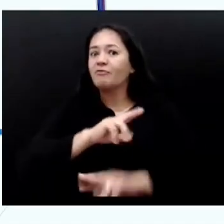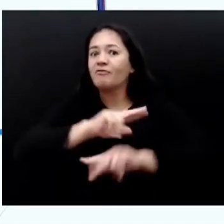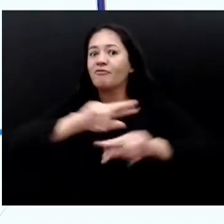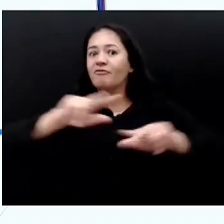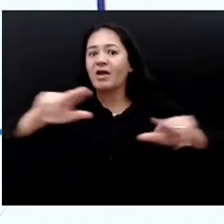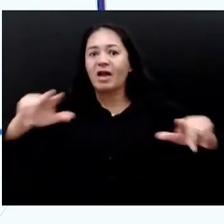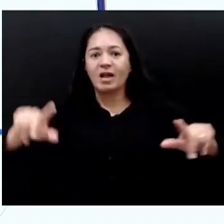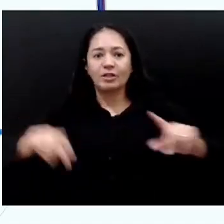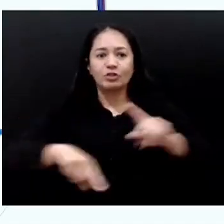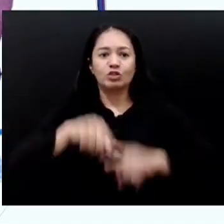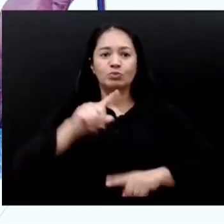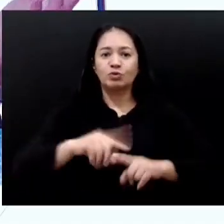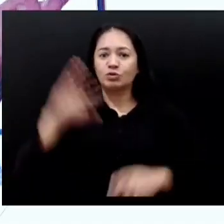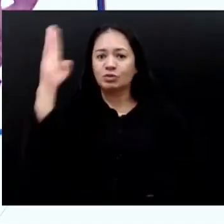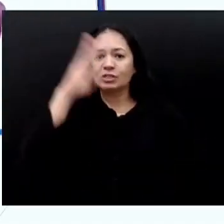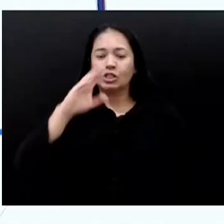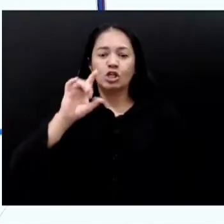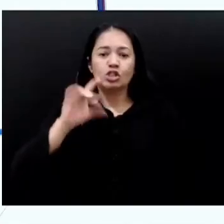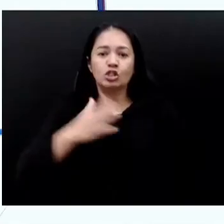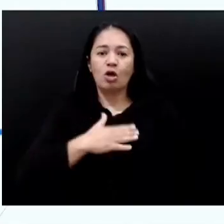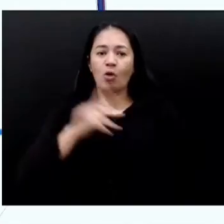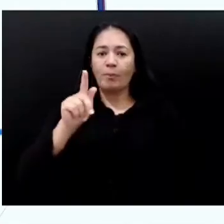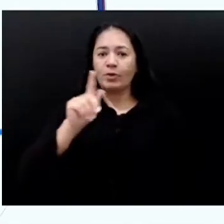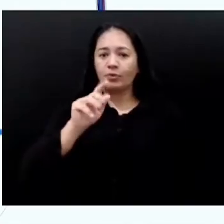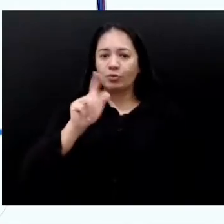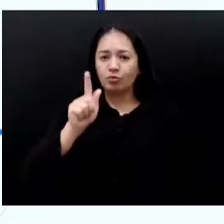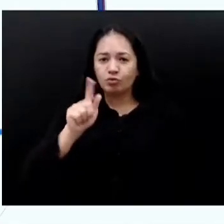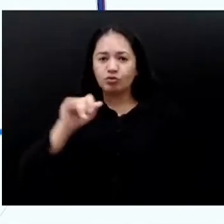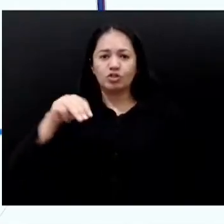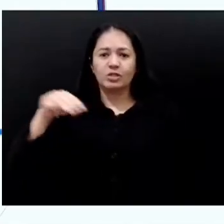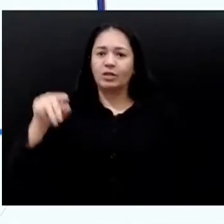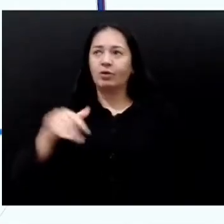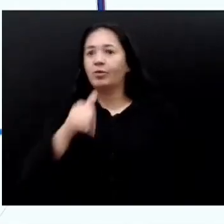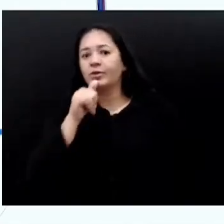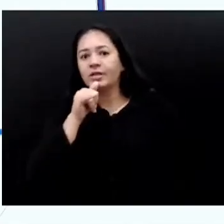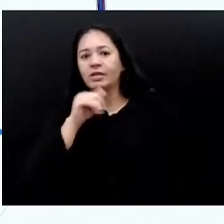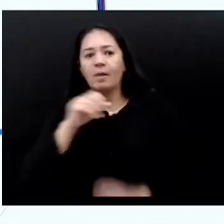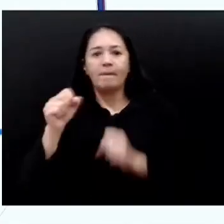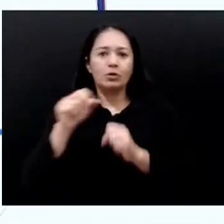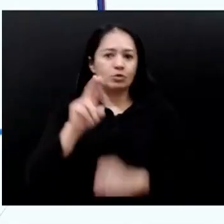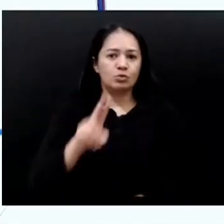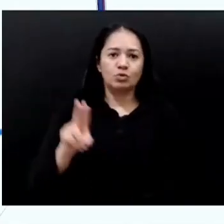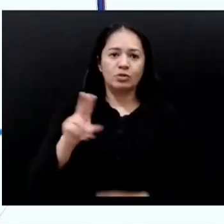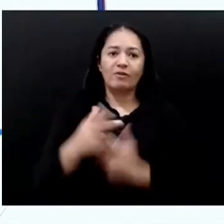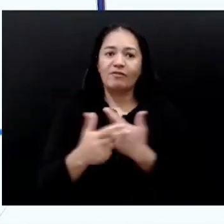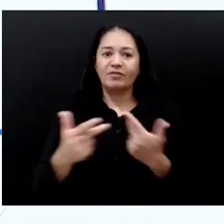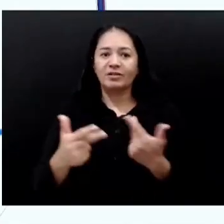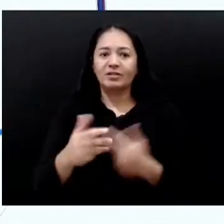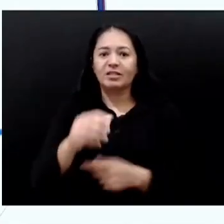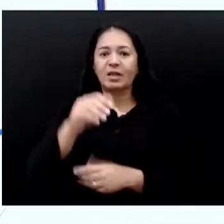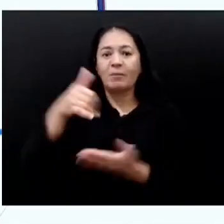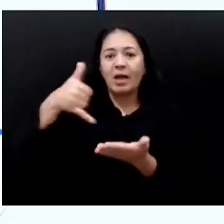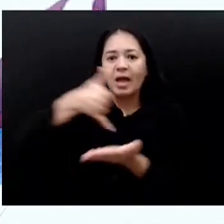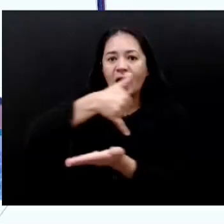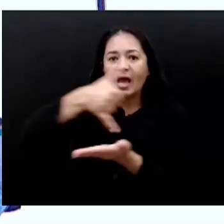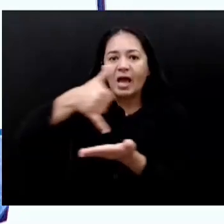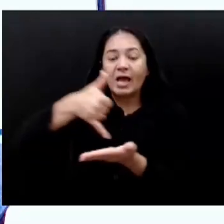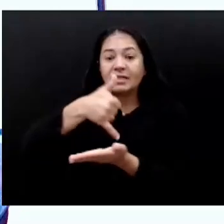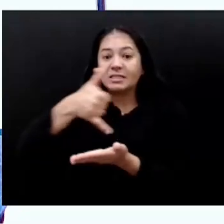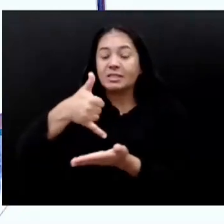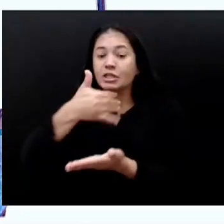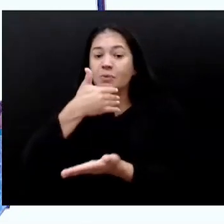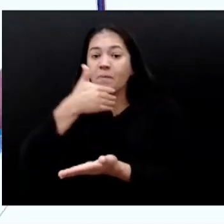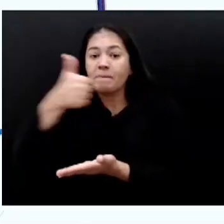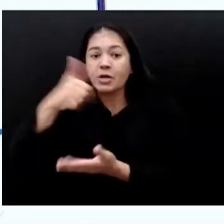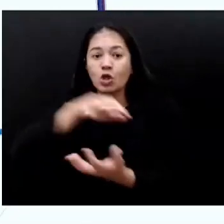gin, né? Eu posso usar diversos exemplos aqui, como temos azeites da região ganhando como o melhor azeite do mundo, vinhos da